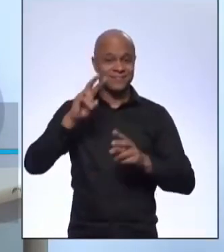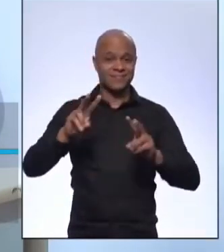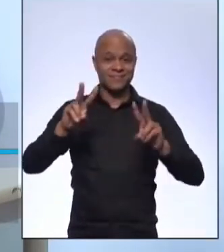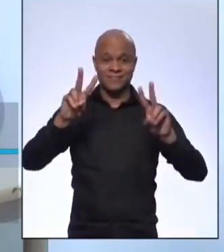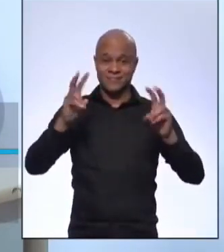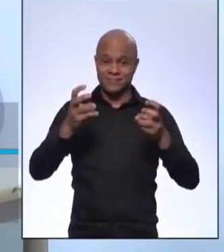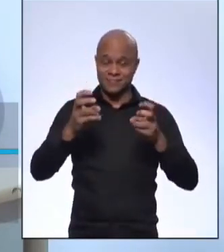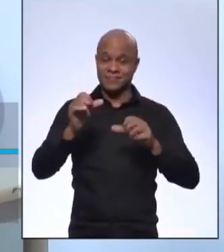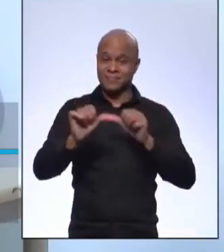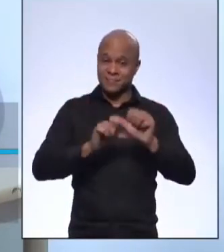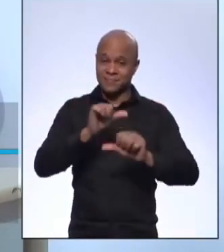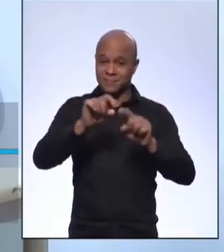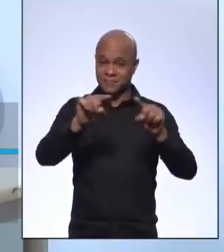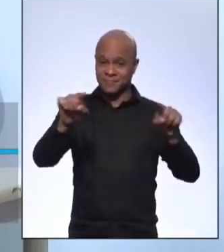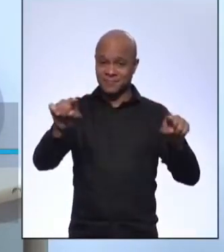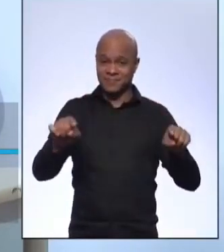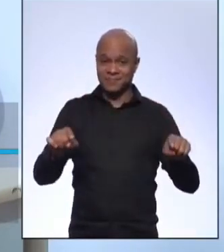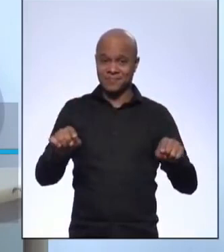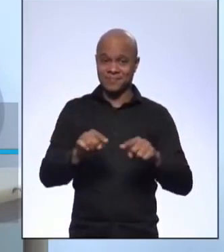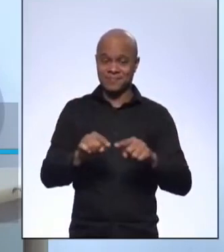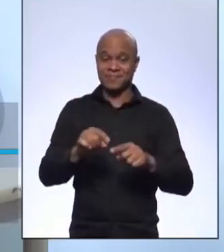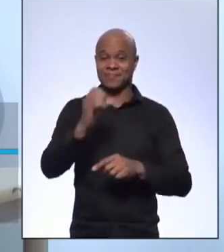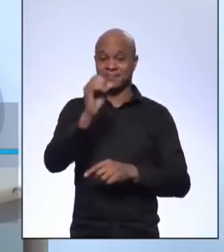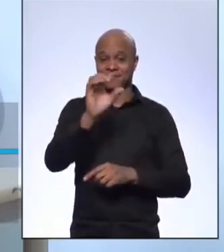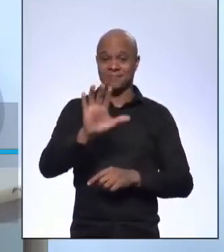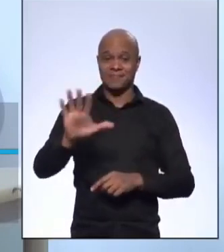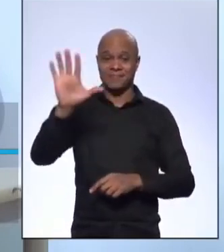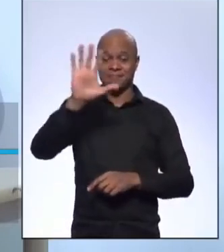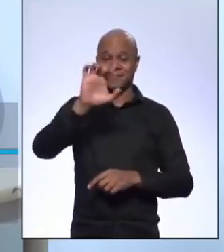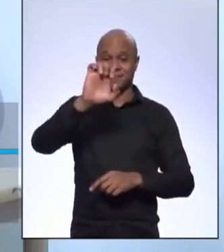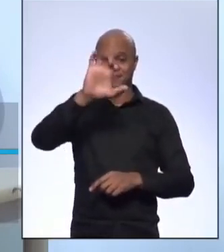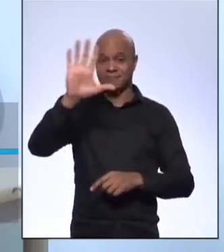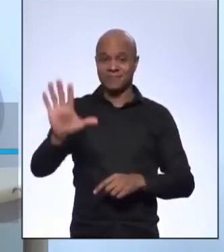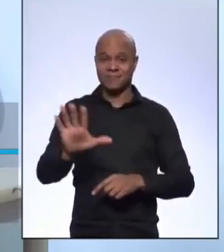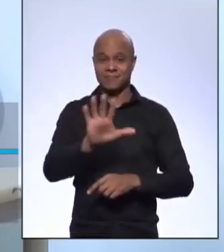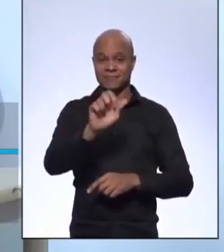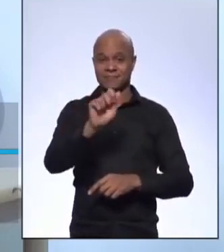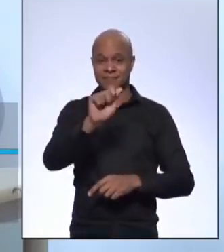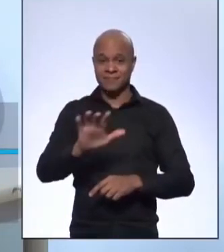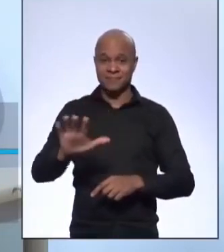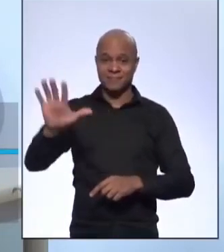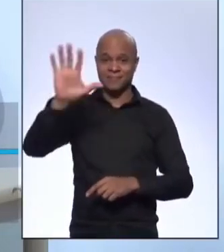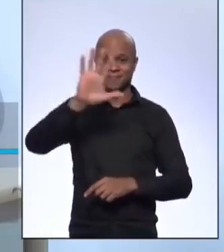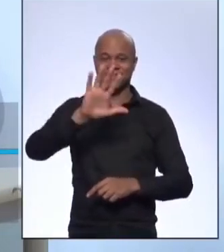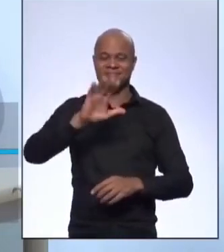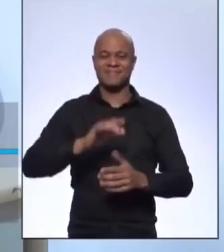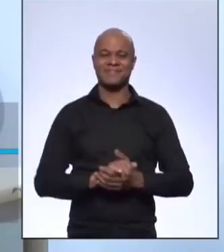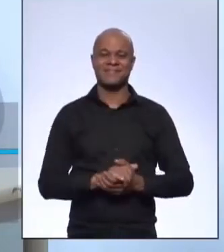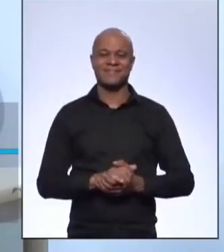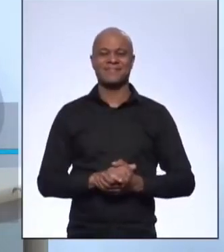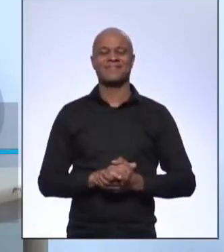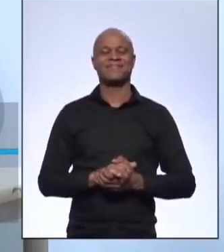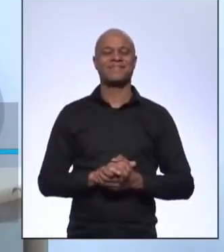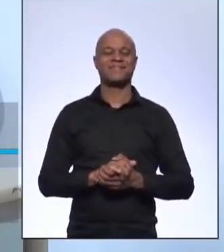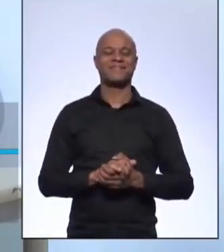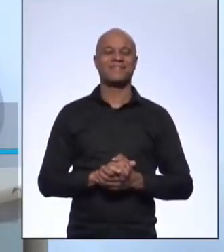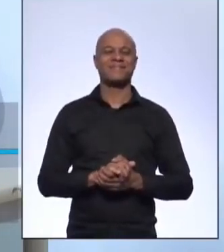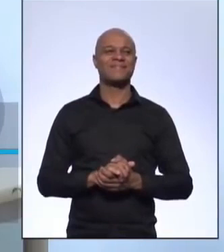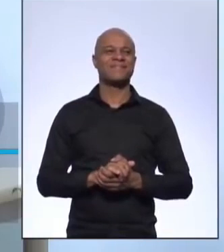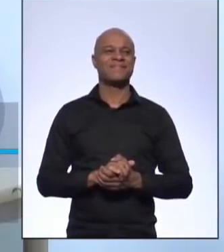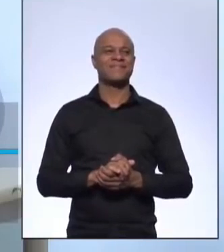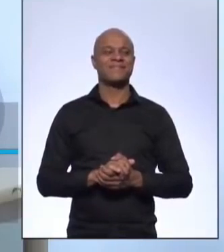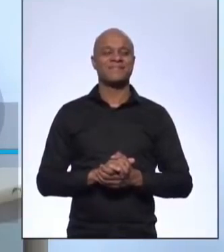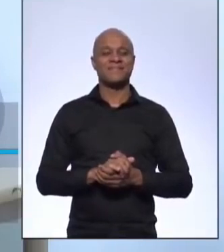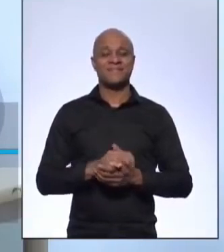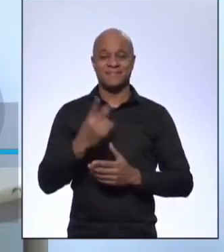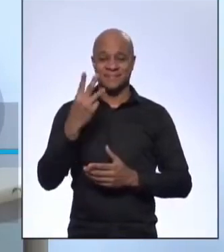é Transformações Territoriais, Oceania, Europa e Ásia. Então, nós deixamos para vocês 3 questões apoiadas,